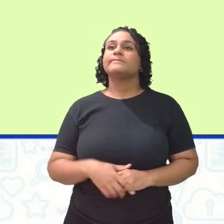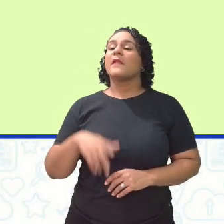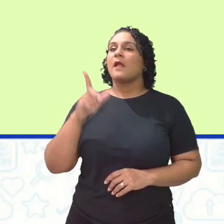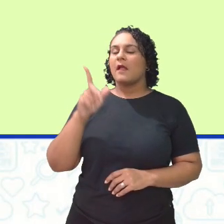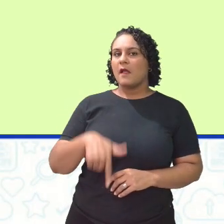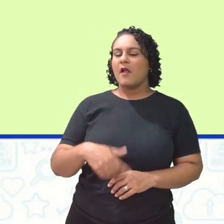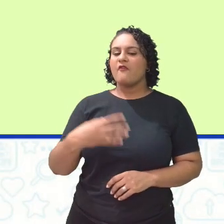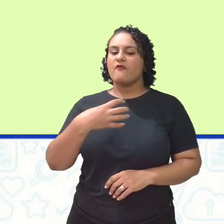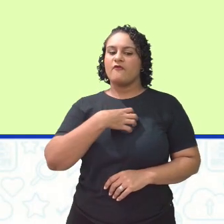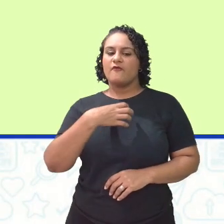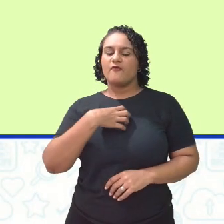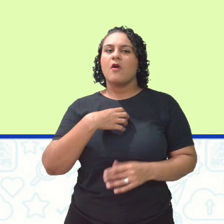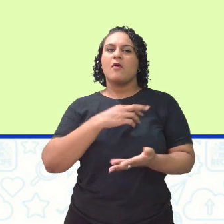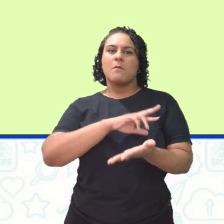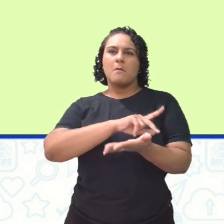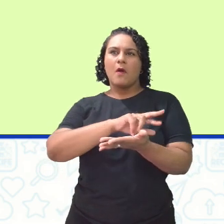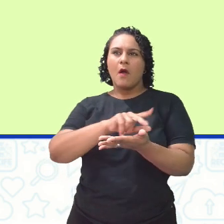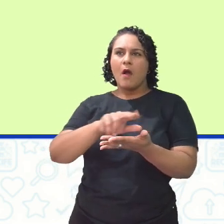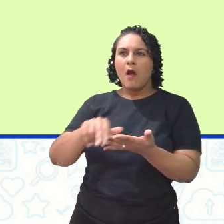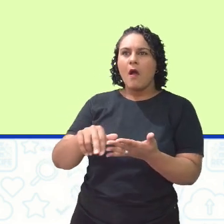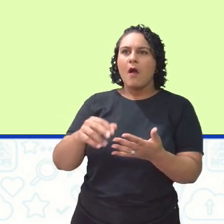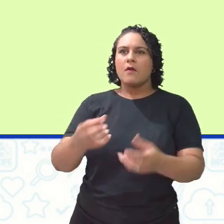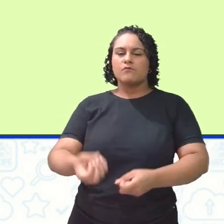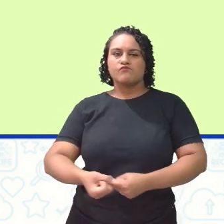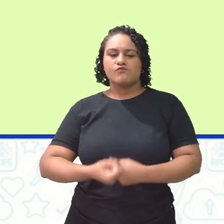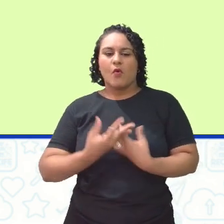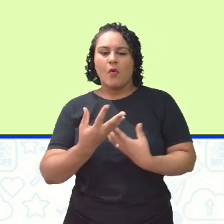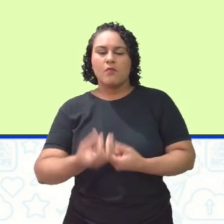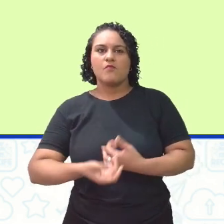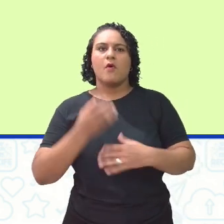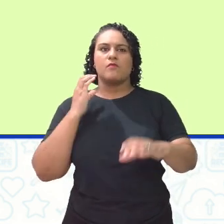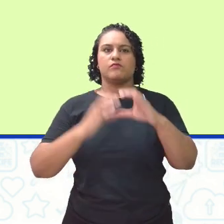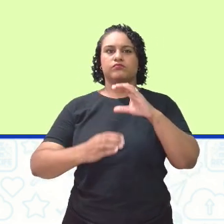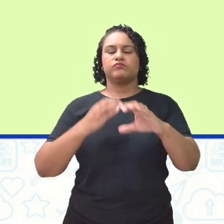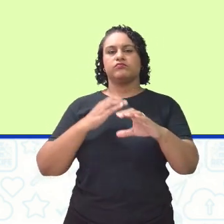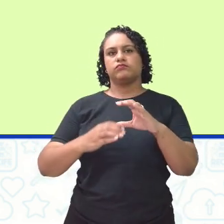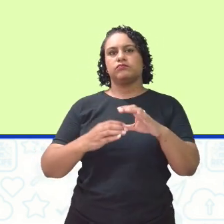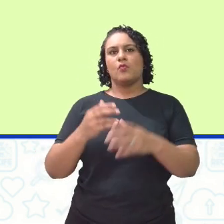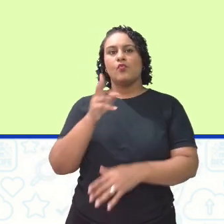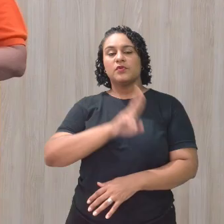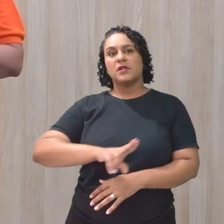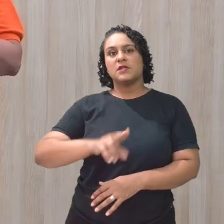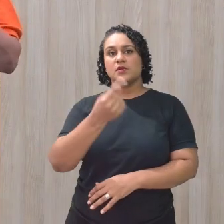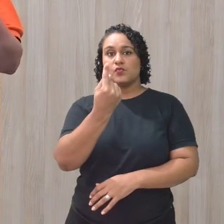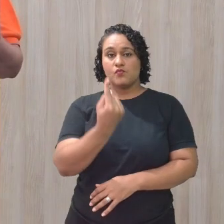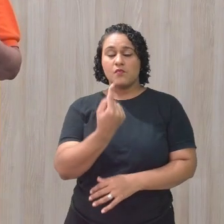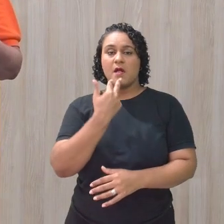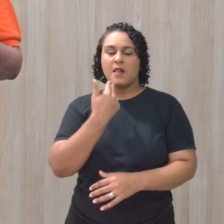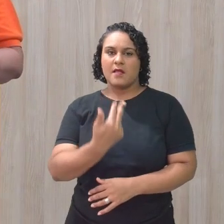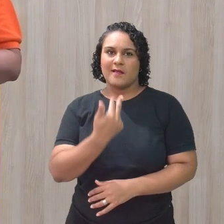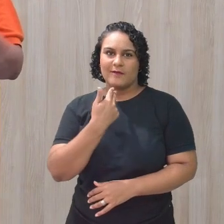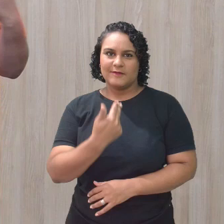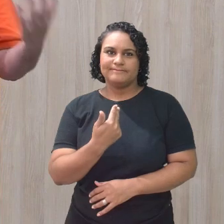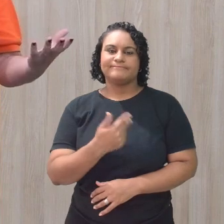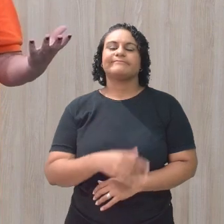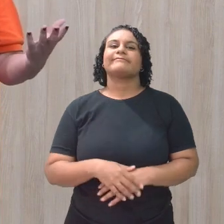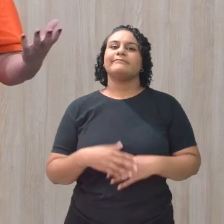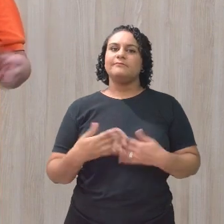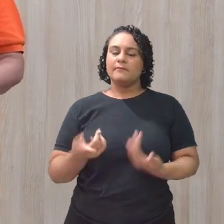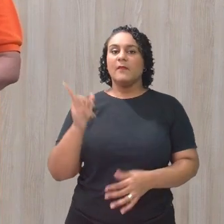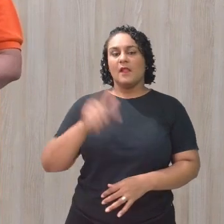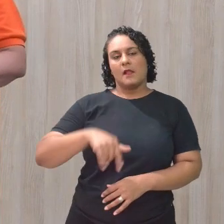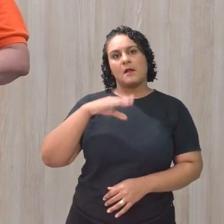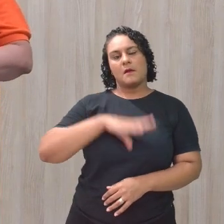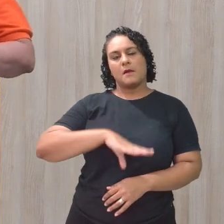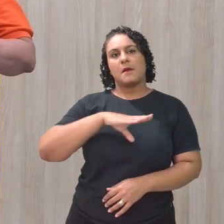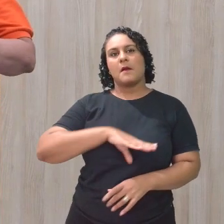Isso é diferentes modos de se expressar em uma única língua. Então, a língua é portuguesa,